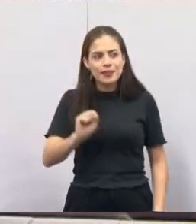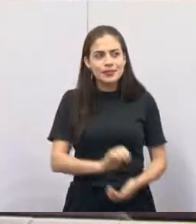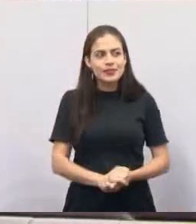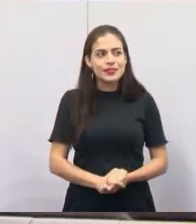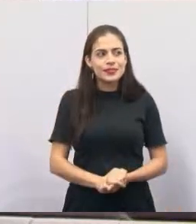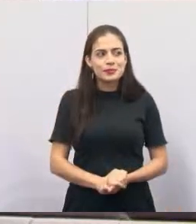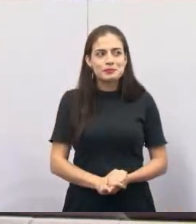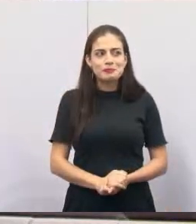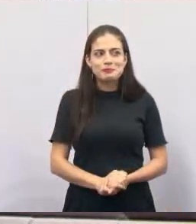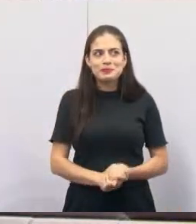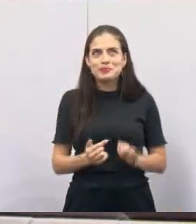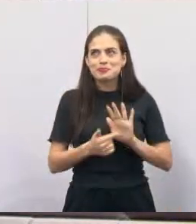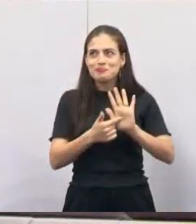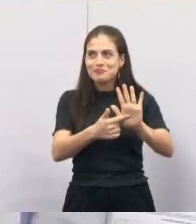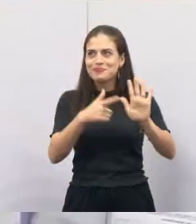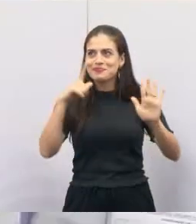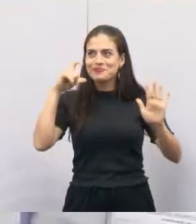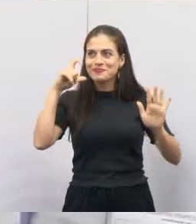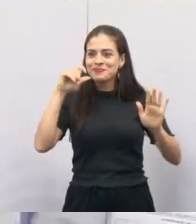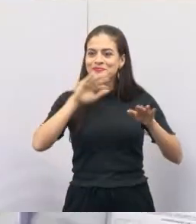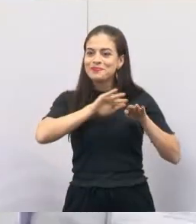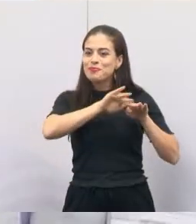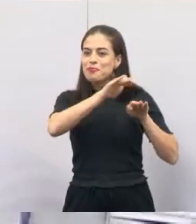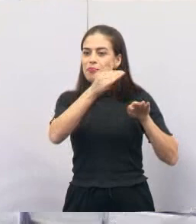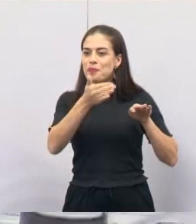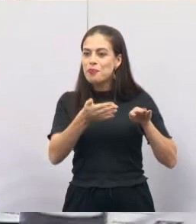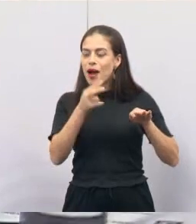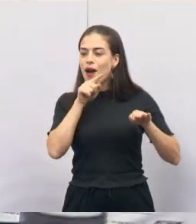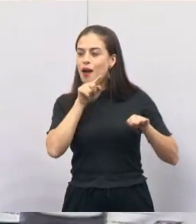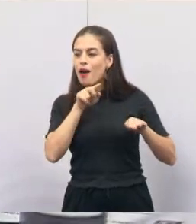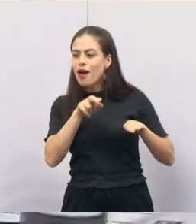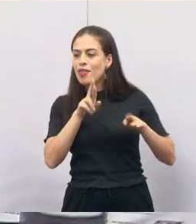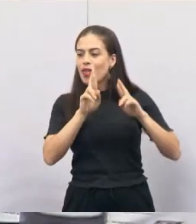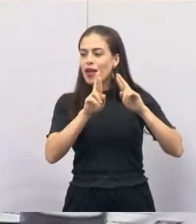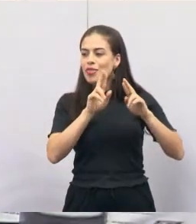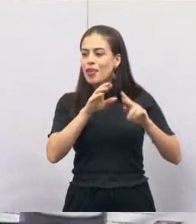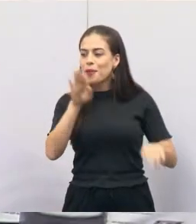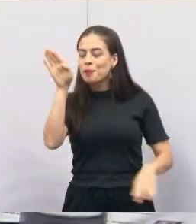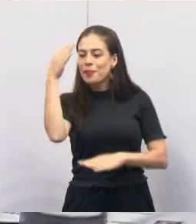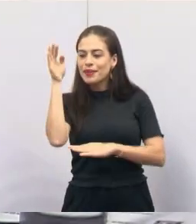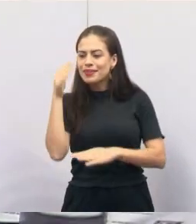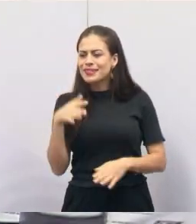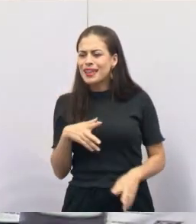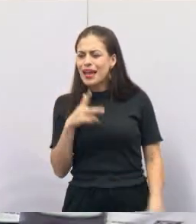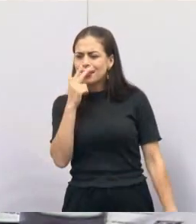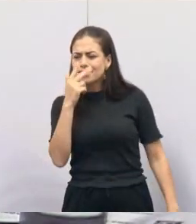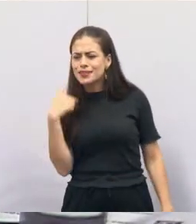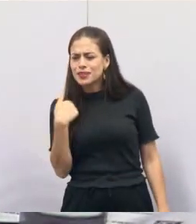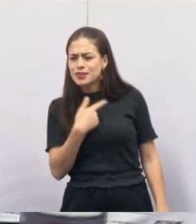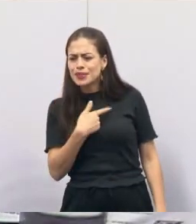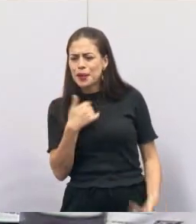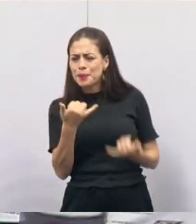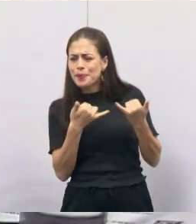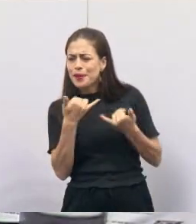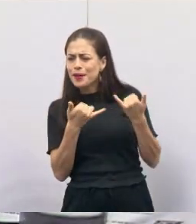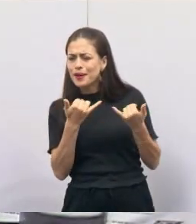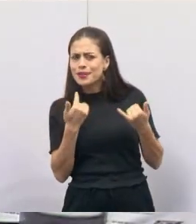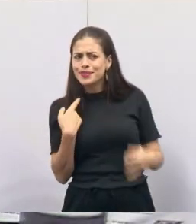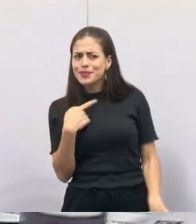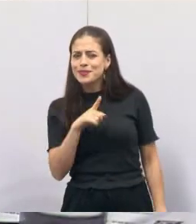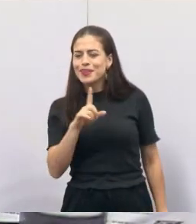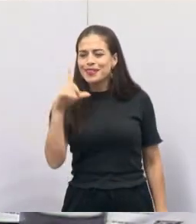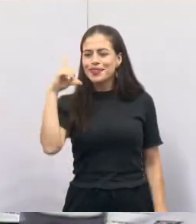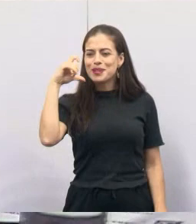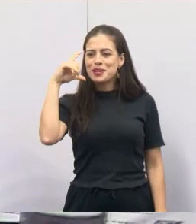quero mostrar a foto aqui dessa lombada. A Rota das Bandeiras, acho que a gente está brincando aqui. Já estive lá, tirei